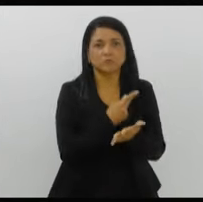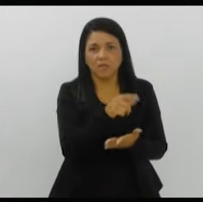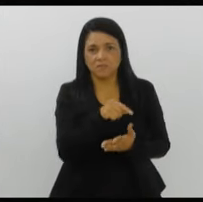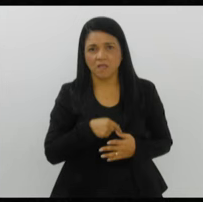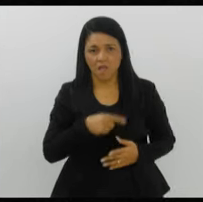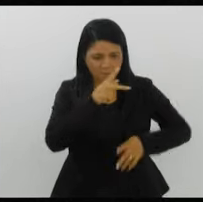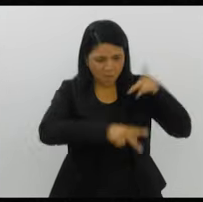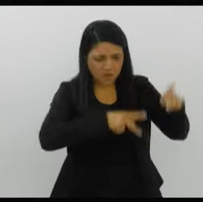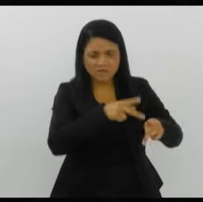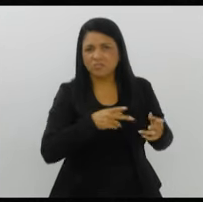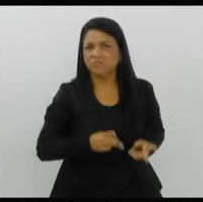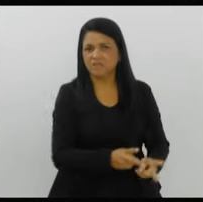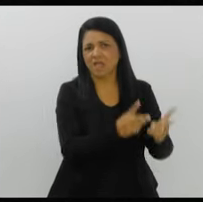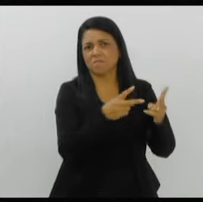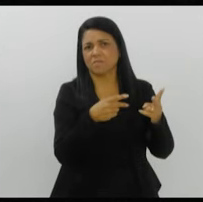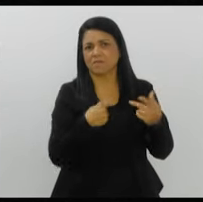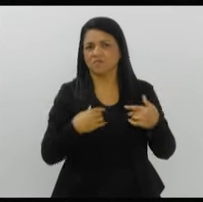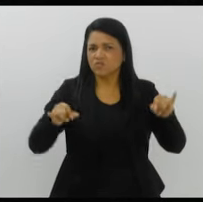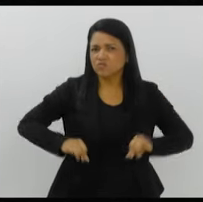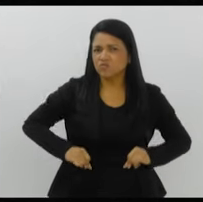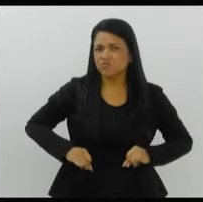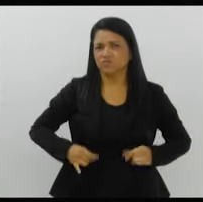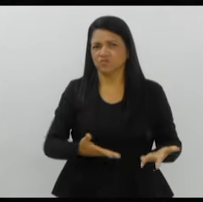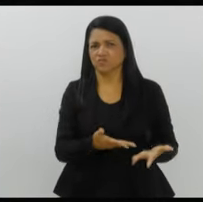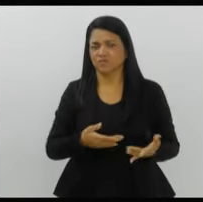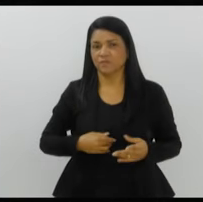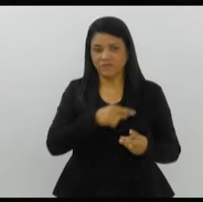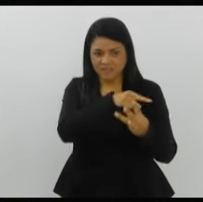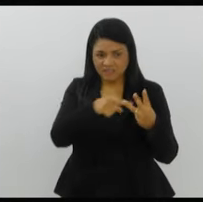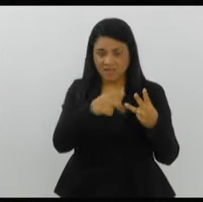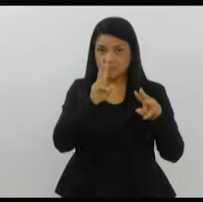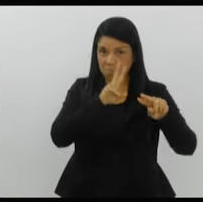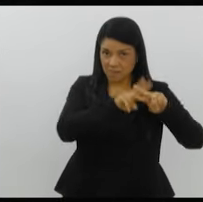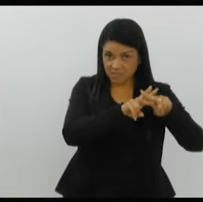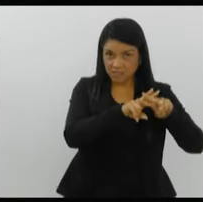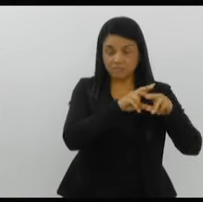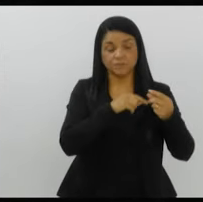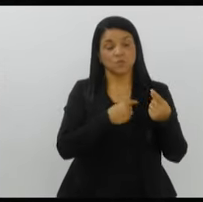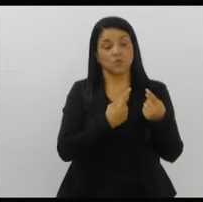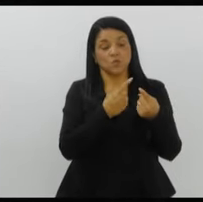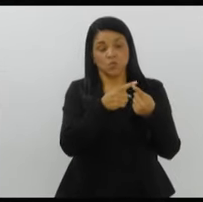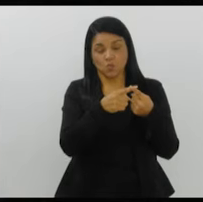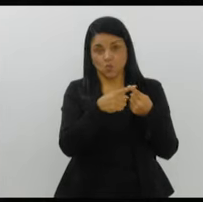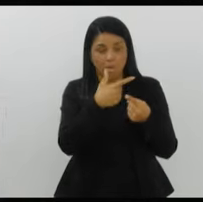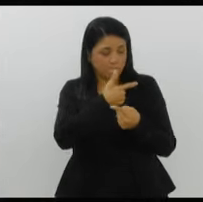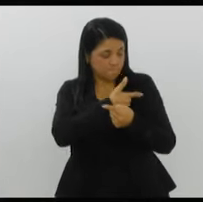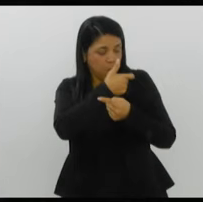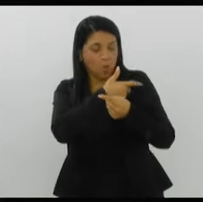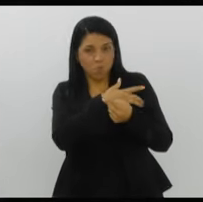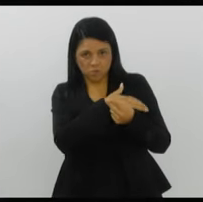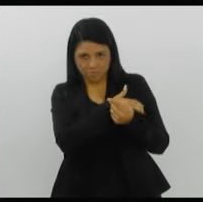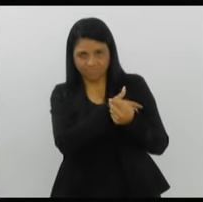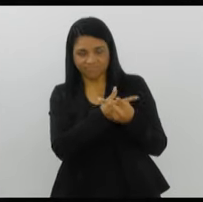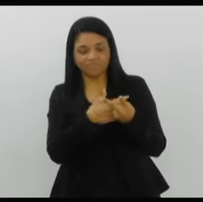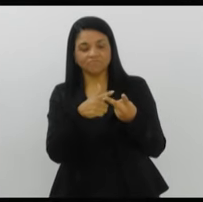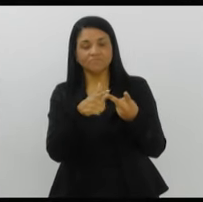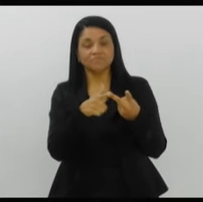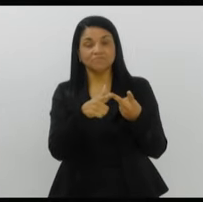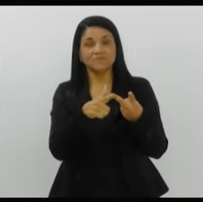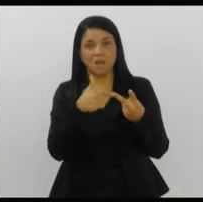população. Três presos, infelizmente um ferido, que por mim tinha que ser os três mortos, sou muito